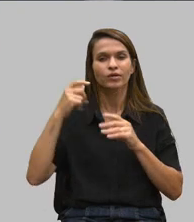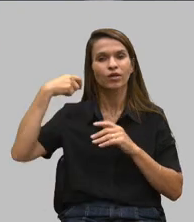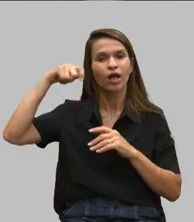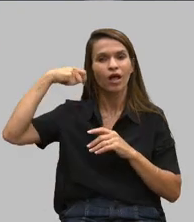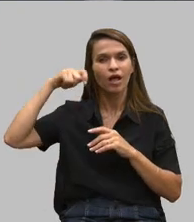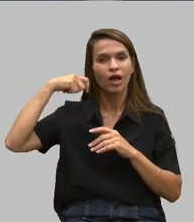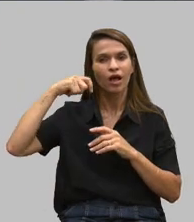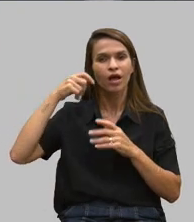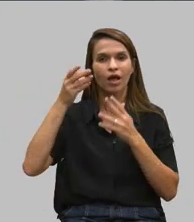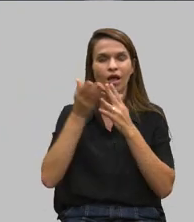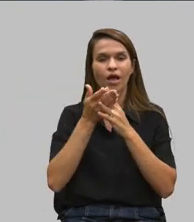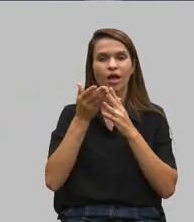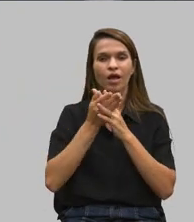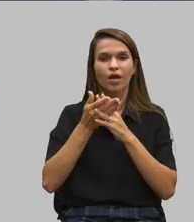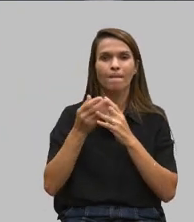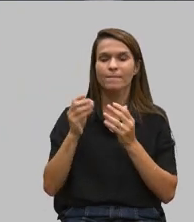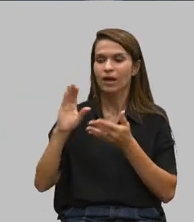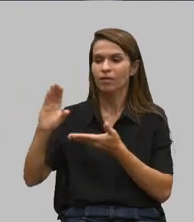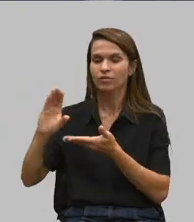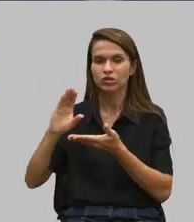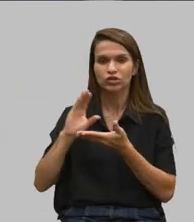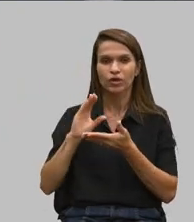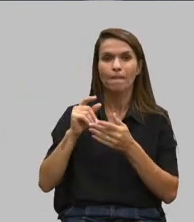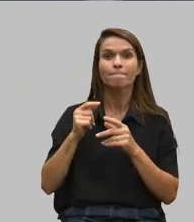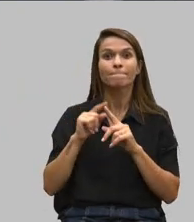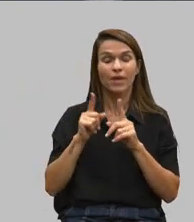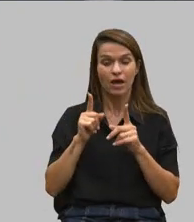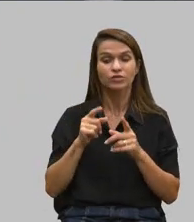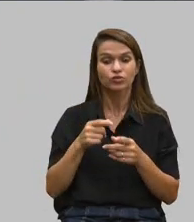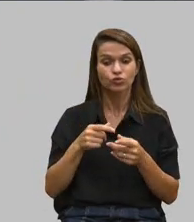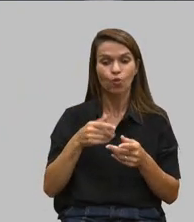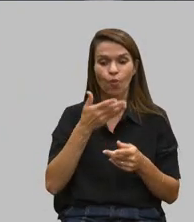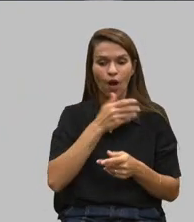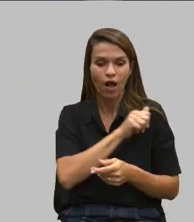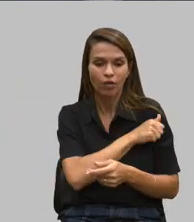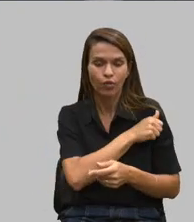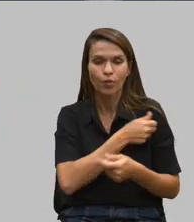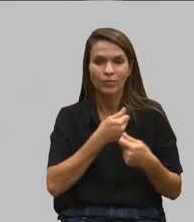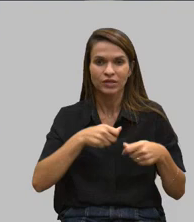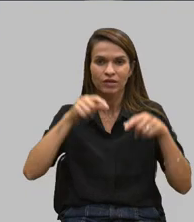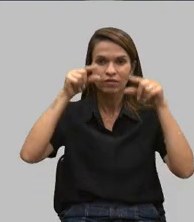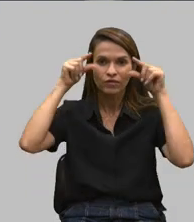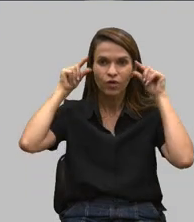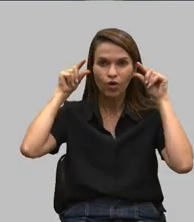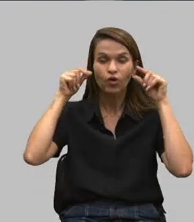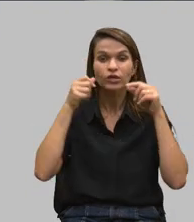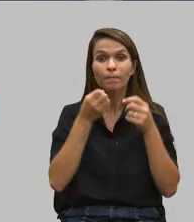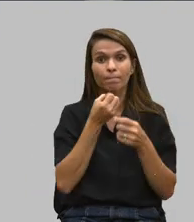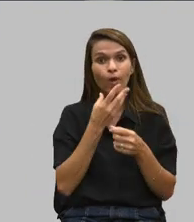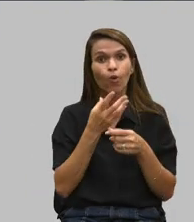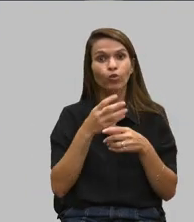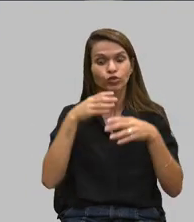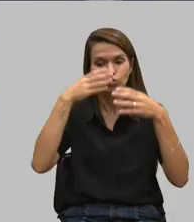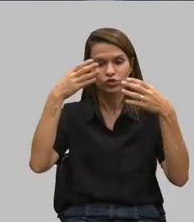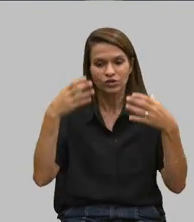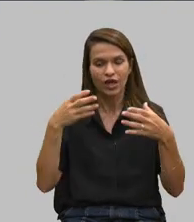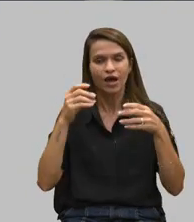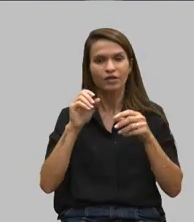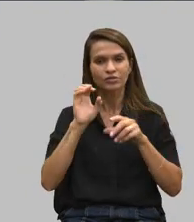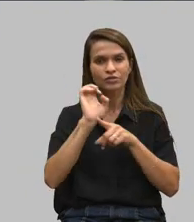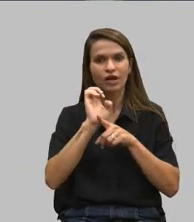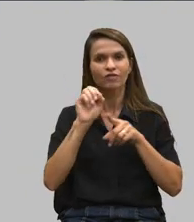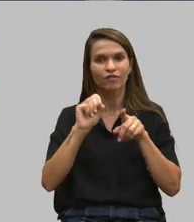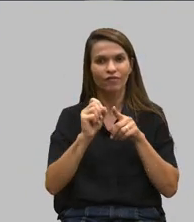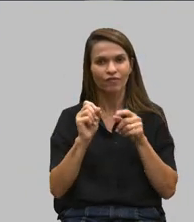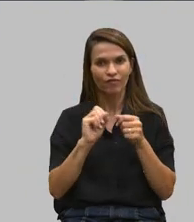tirava dinheiro onde a gente não tinha mas o menino não ficava sem óculos e Que bom que o Estado faz isso agora em parceria com a Secretaria de Estado